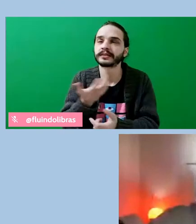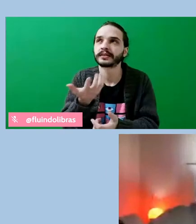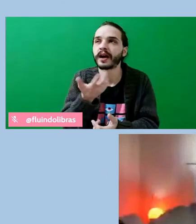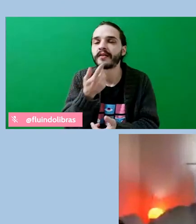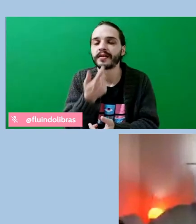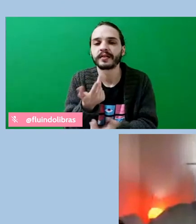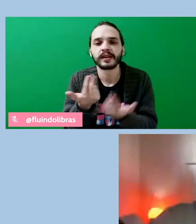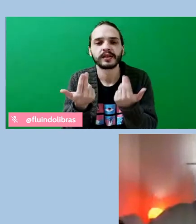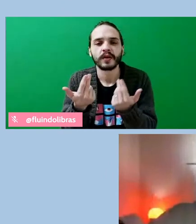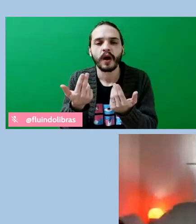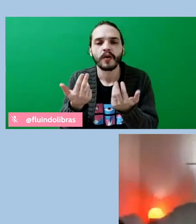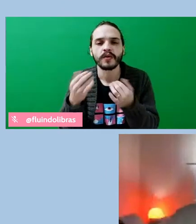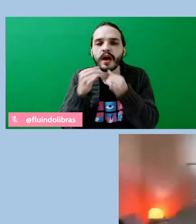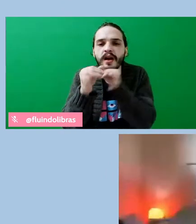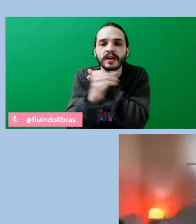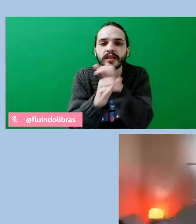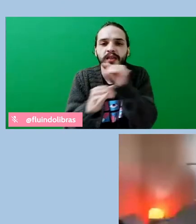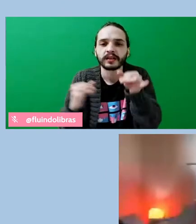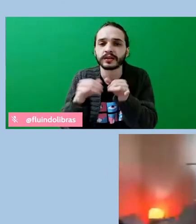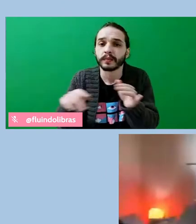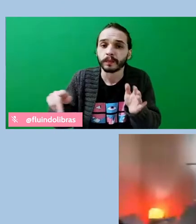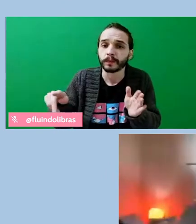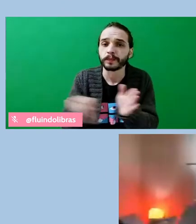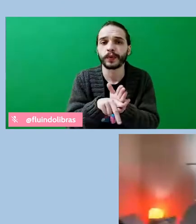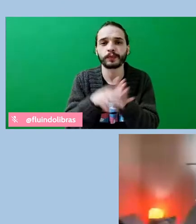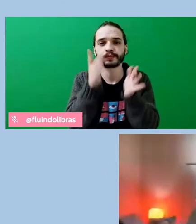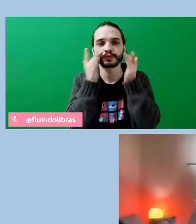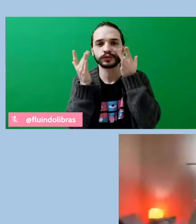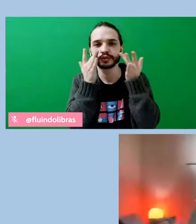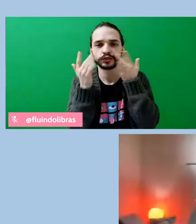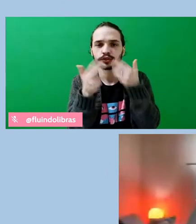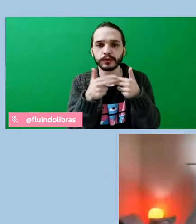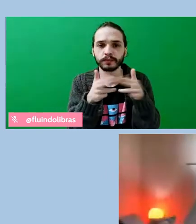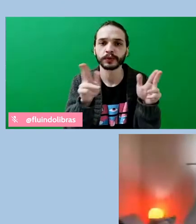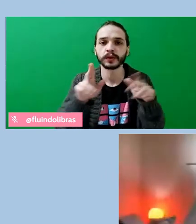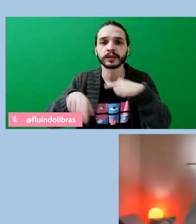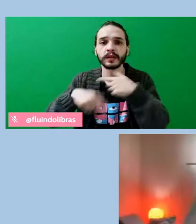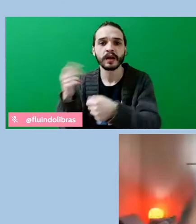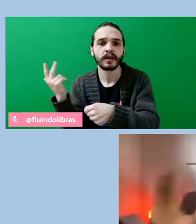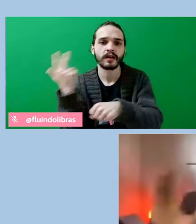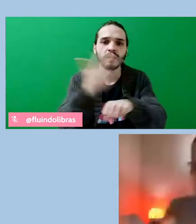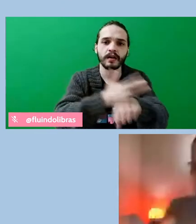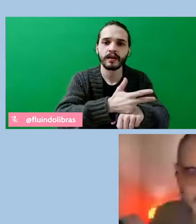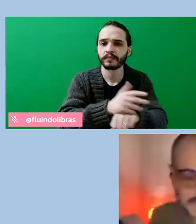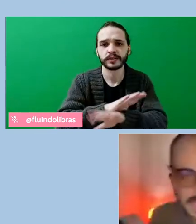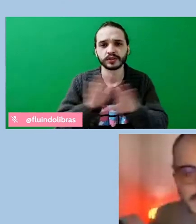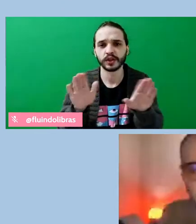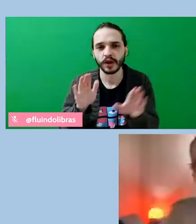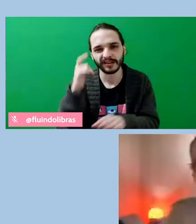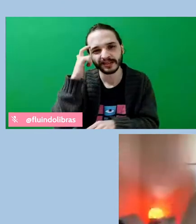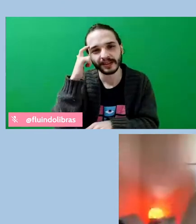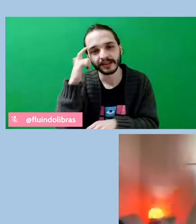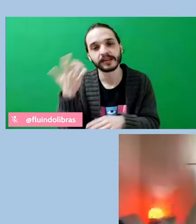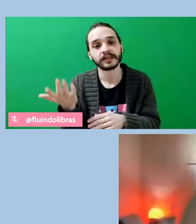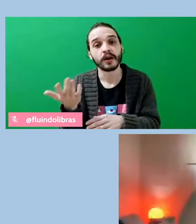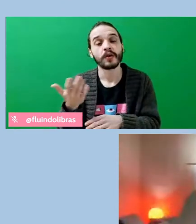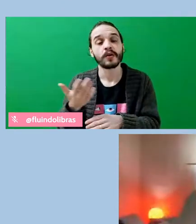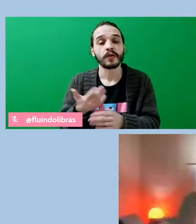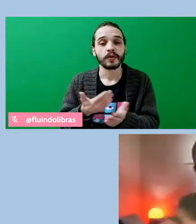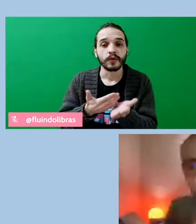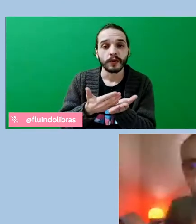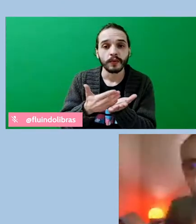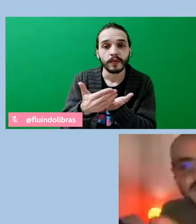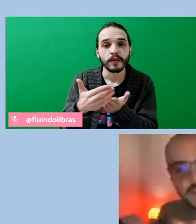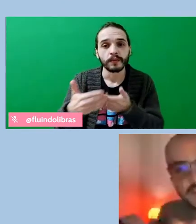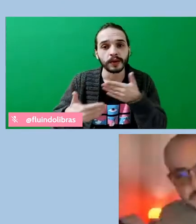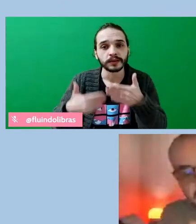a gente estivesse realmente numa estreia e a câmera chegasse para registrar. Então, o processo foi chegar para uma estreia e,